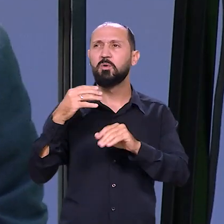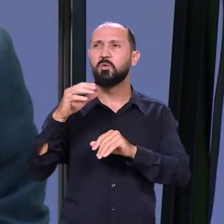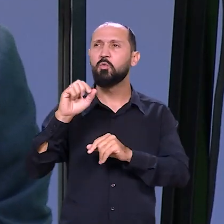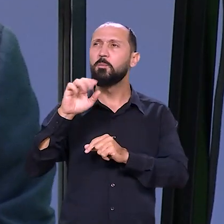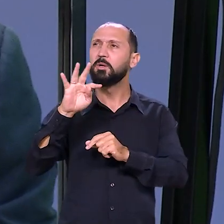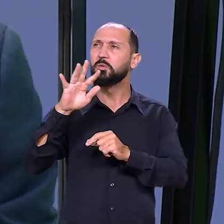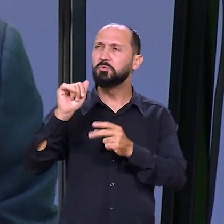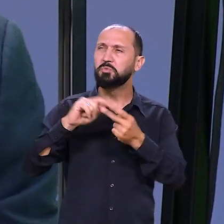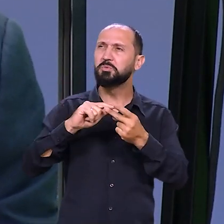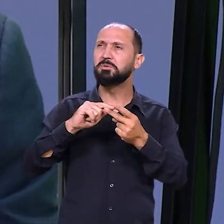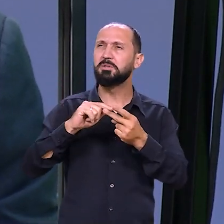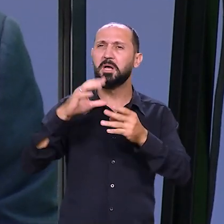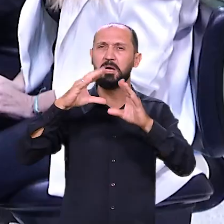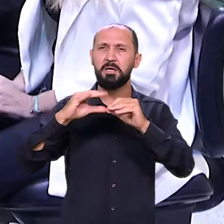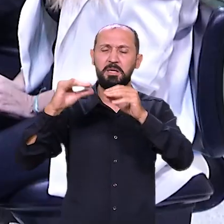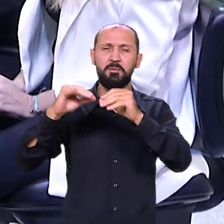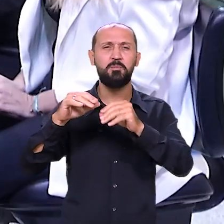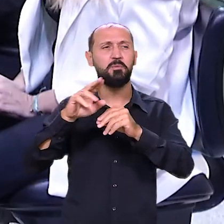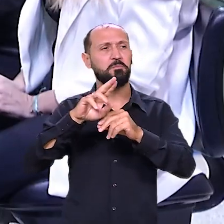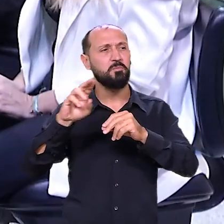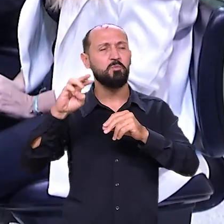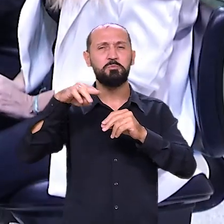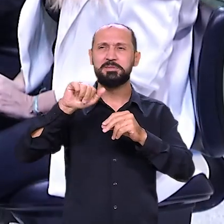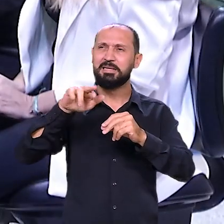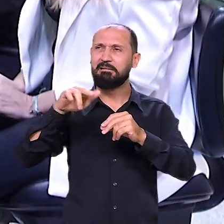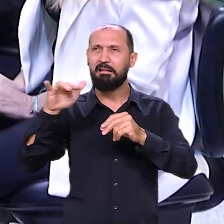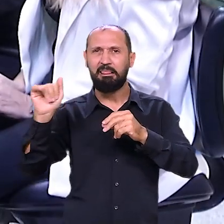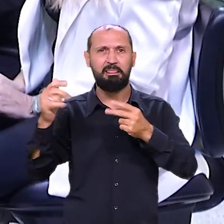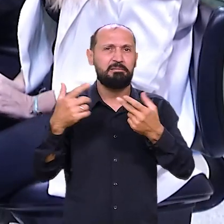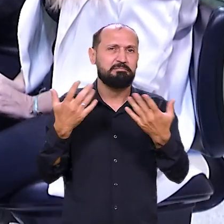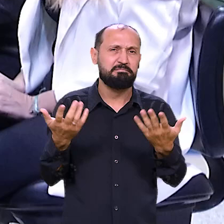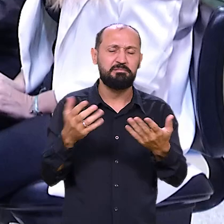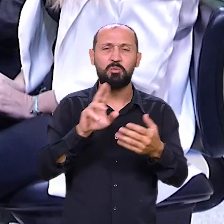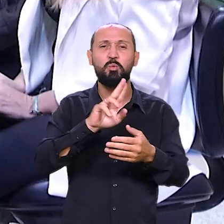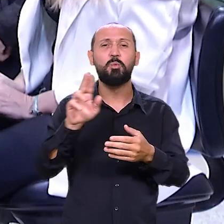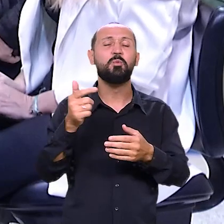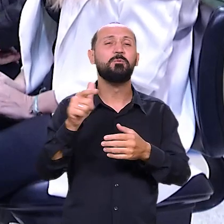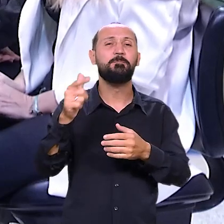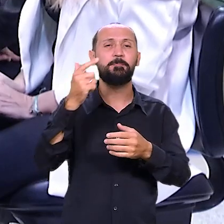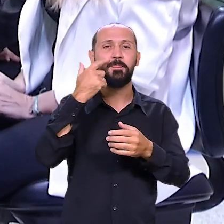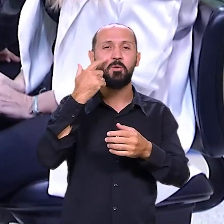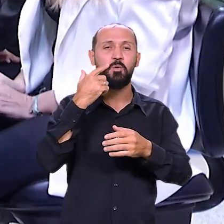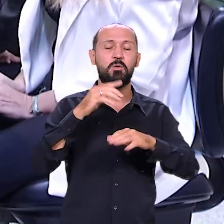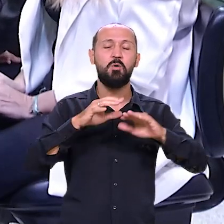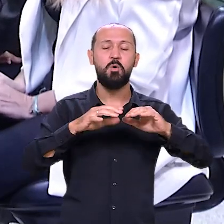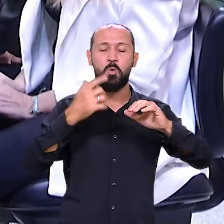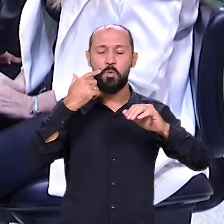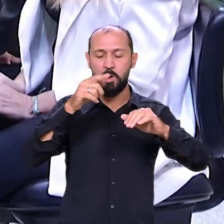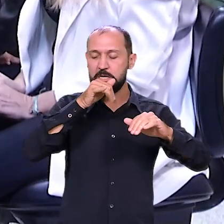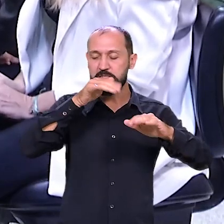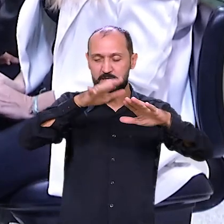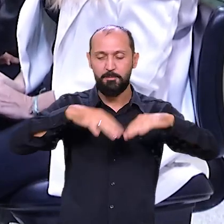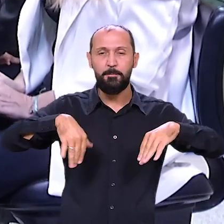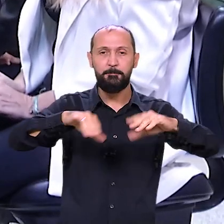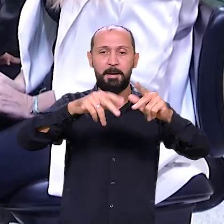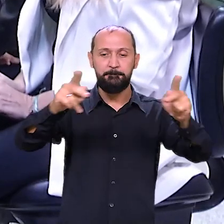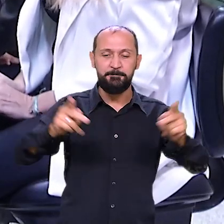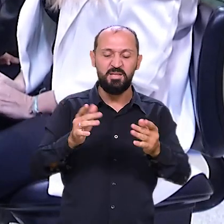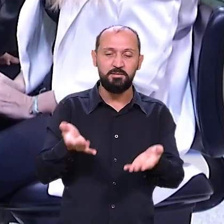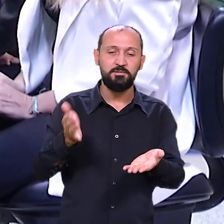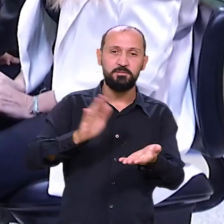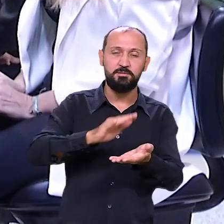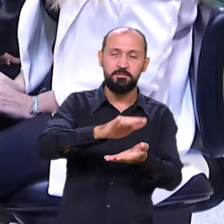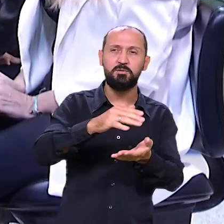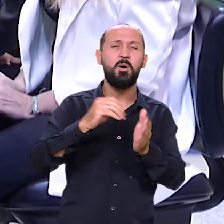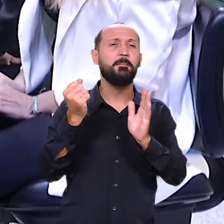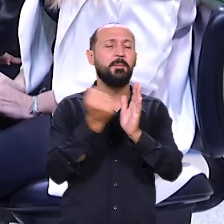cobertura cremosa, sabor mussarela, ou ele vai ser cobertura para pizza sabor requeijão. Tem